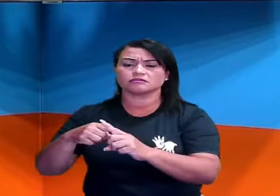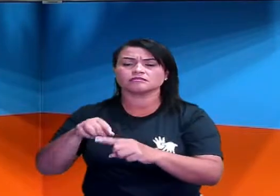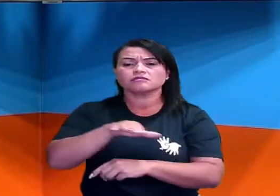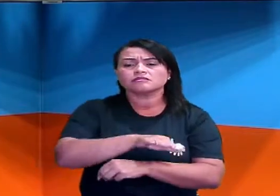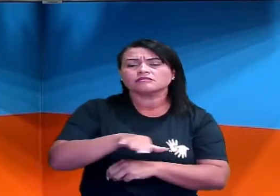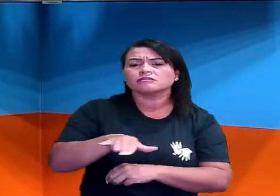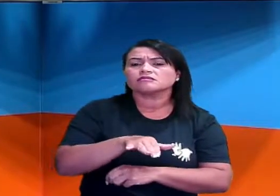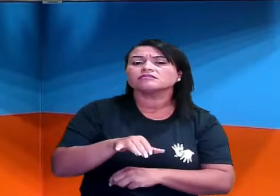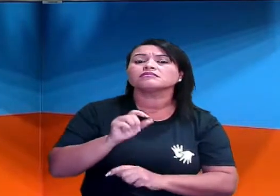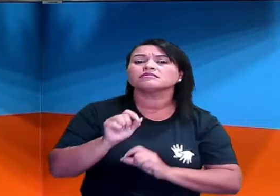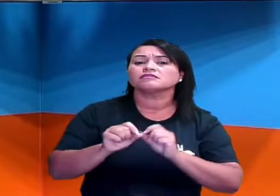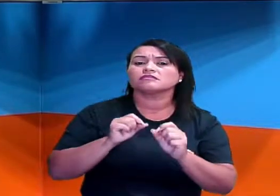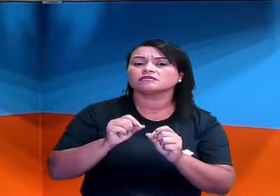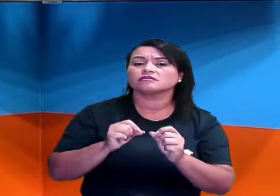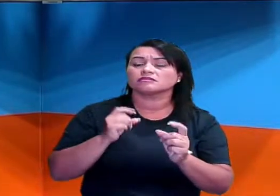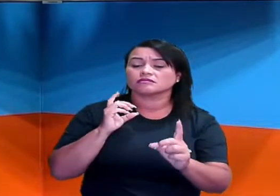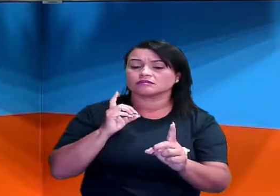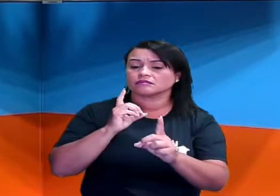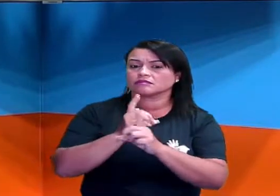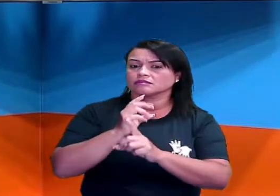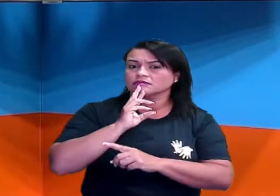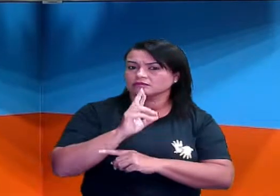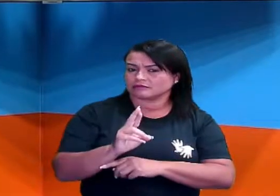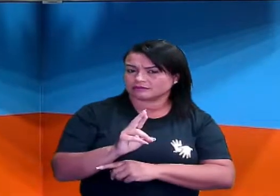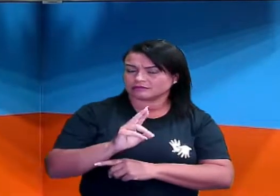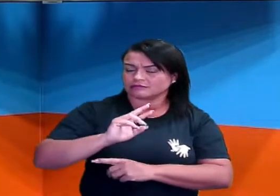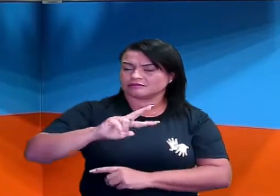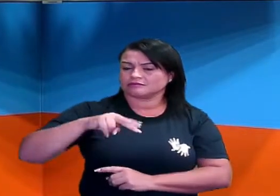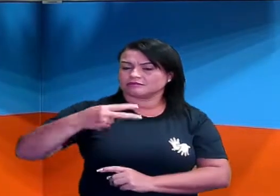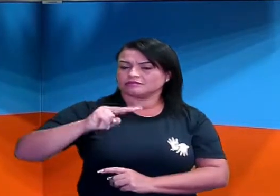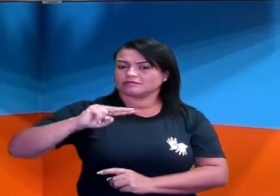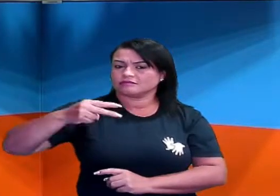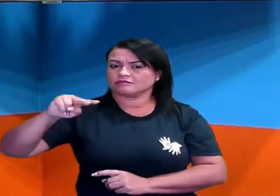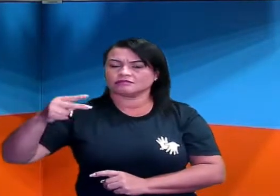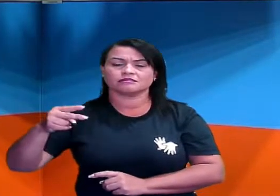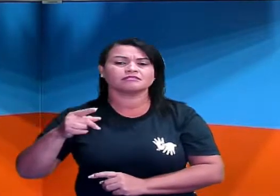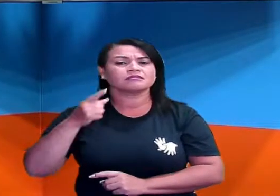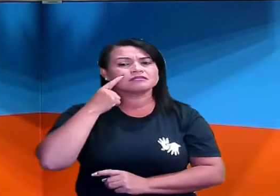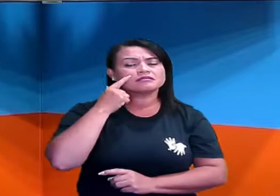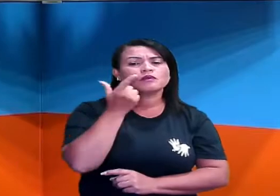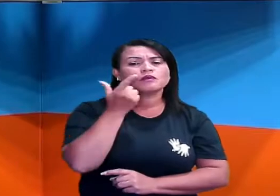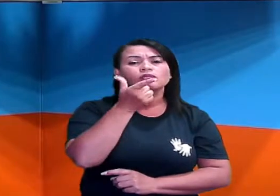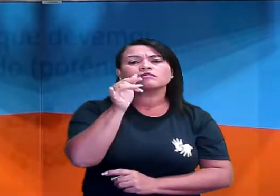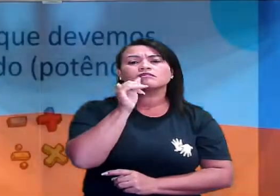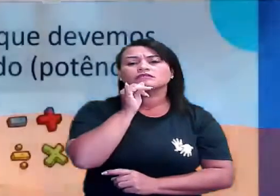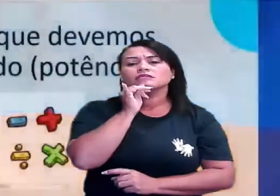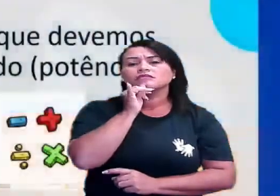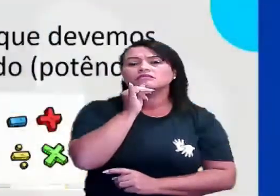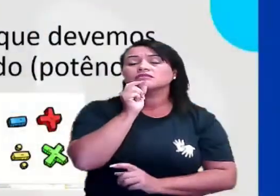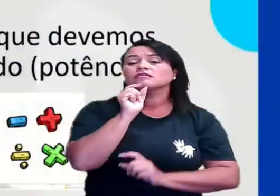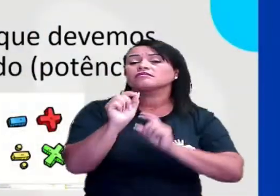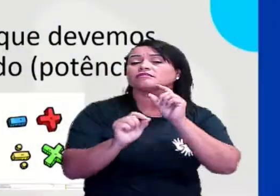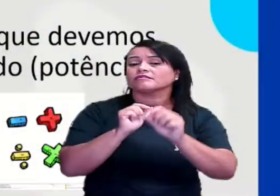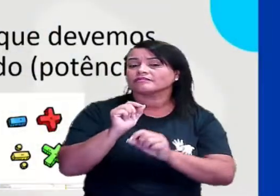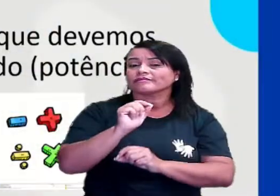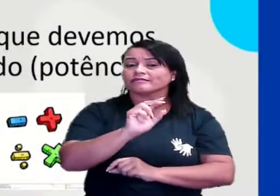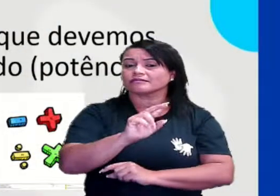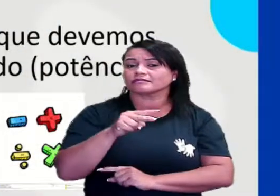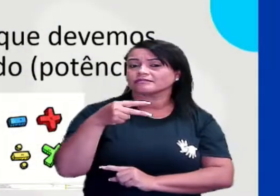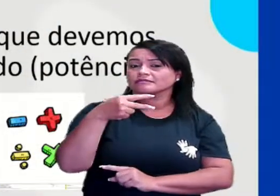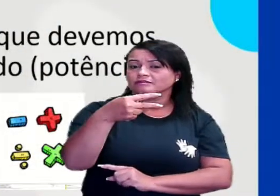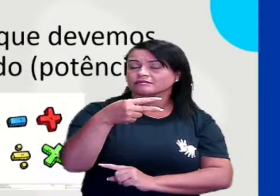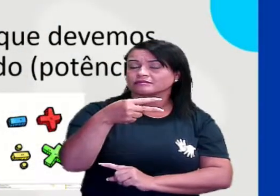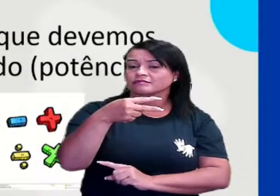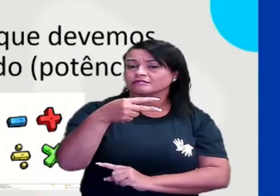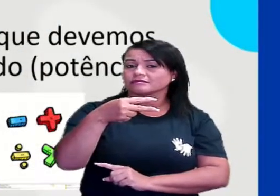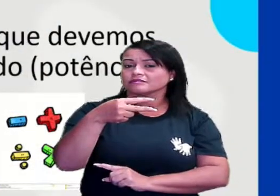assim encontrar o resultado da potência, tá? Então, aqui eu coloquei outro exemplo, aqui eu coloquei quem? 2 elevado à